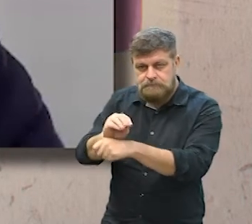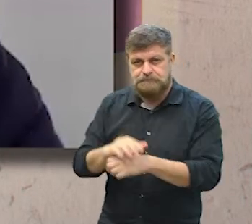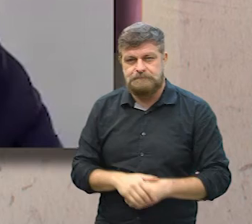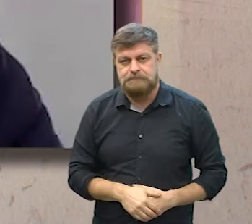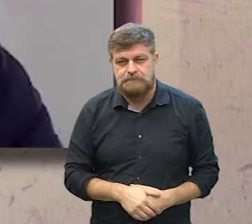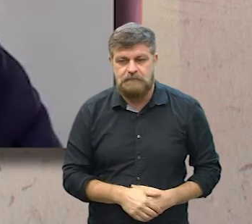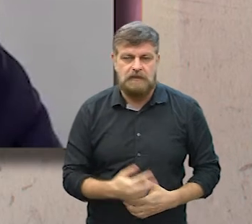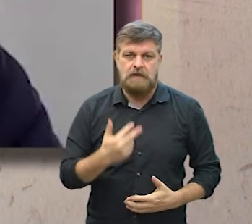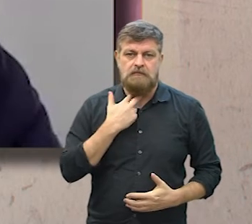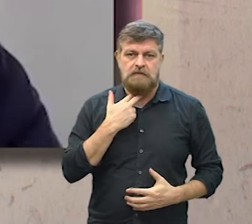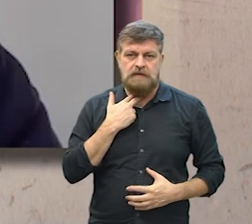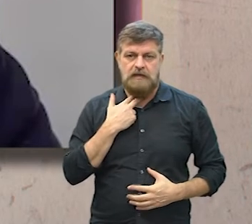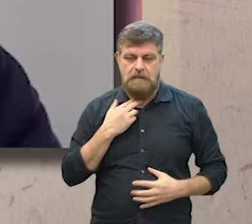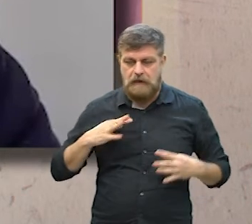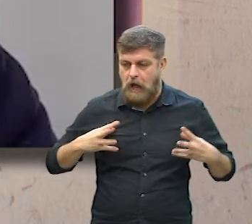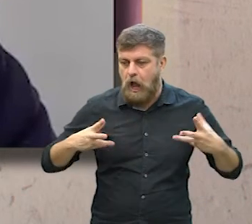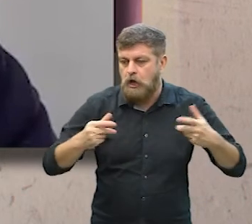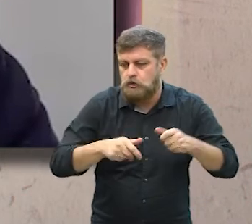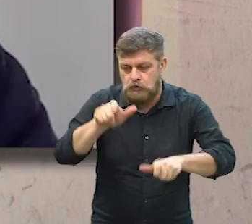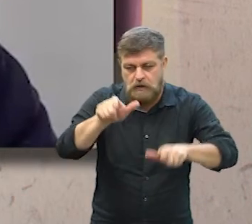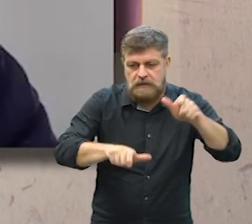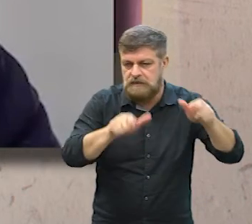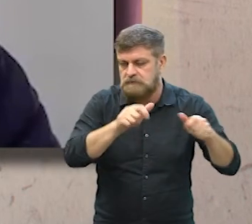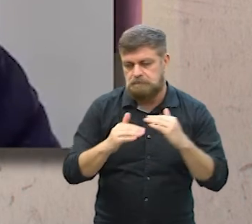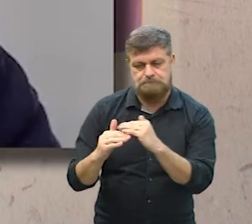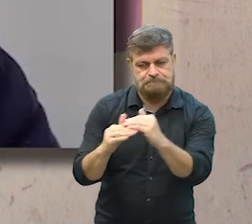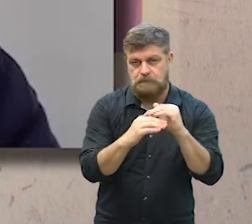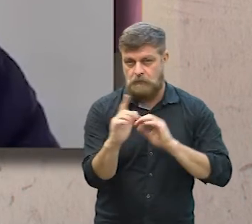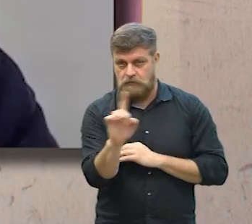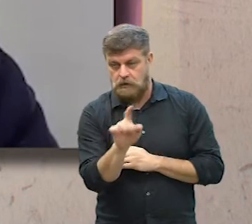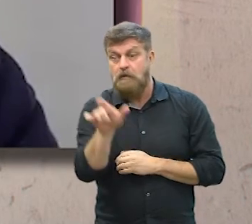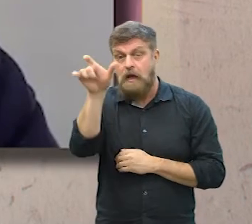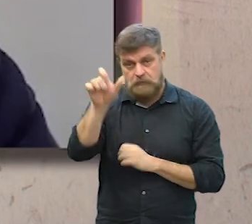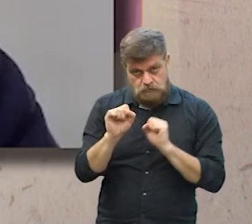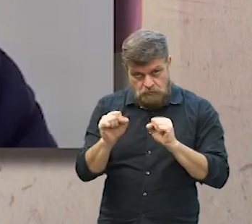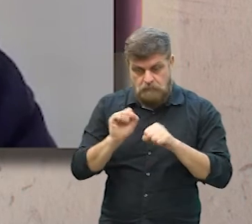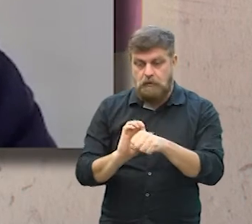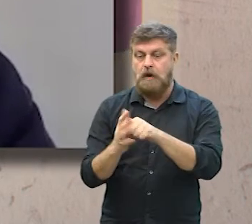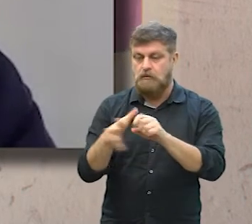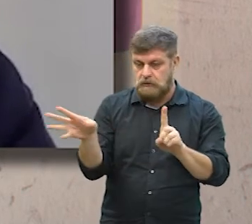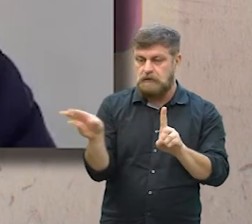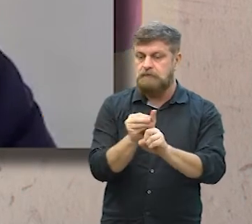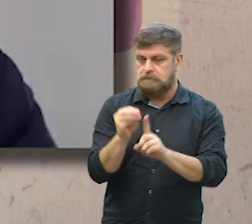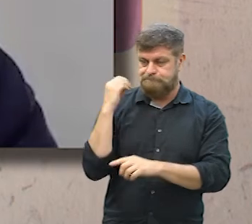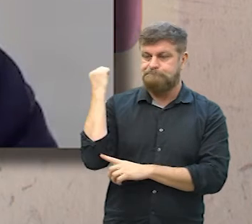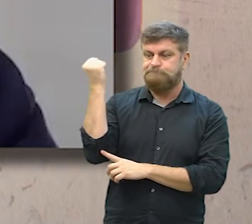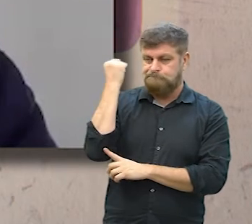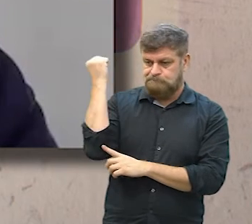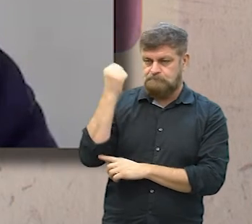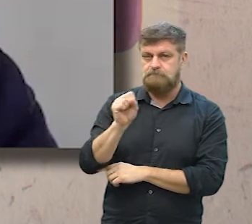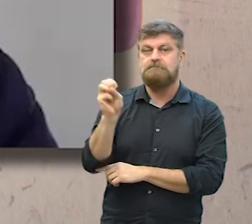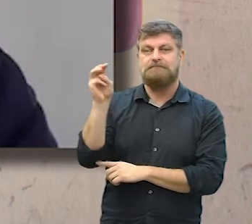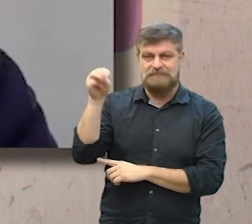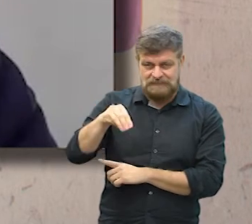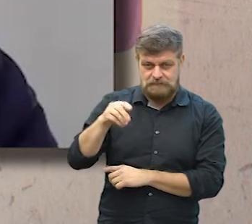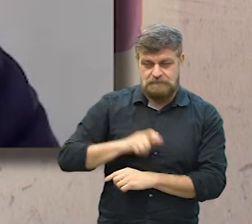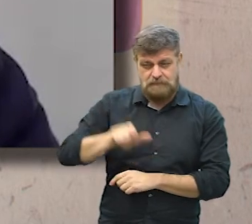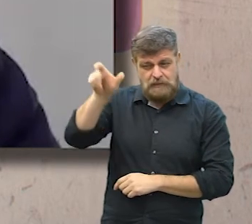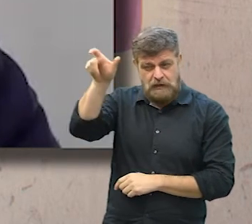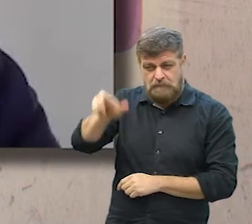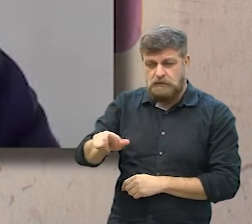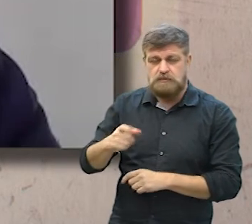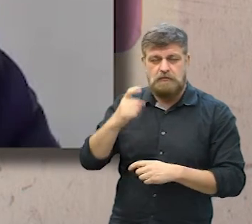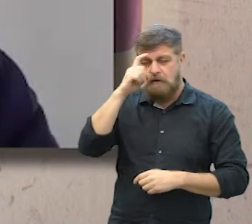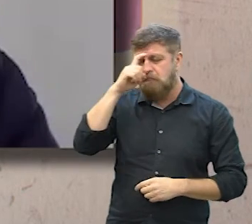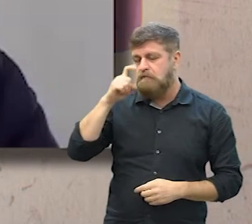também não é válido para as formas mais graves da doença. Daí sim, ele pode vir a ter formas mais graves de Covid. Mas o